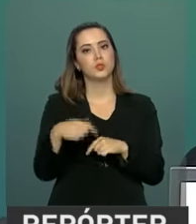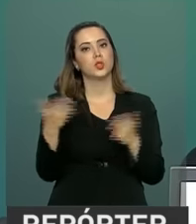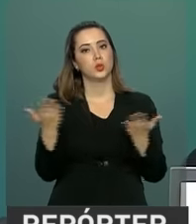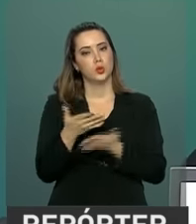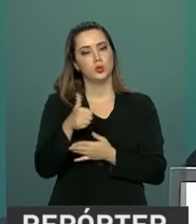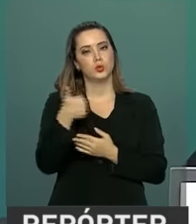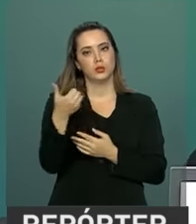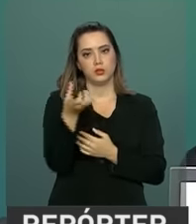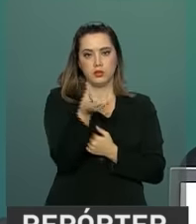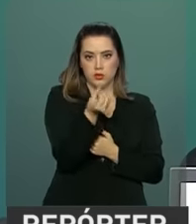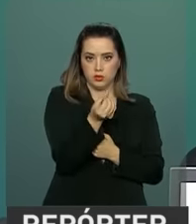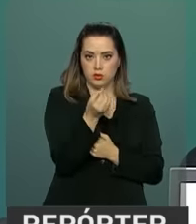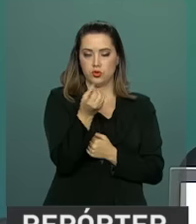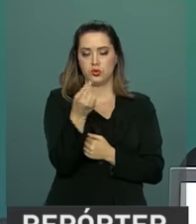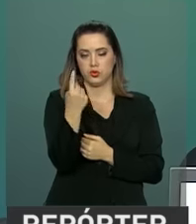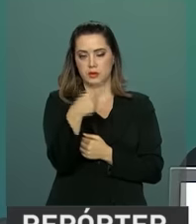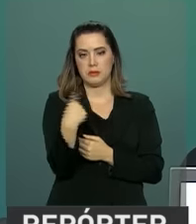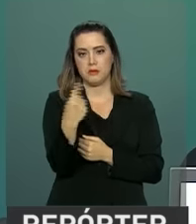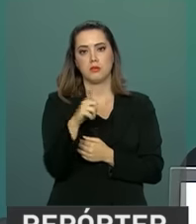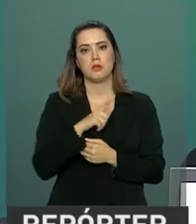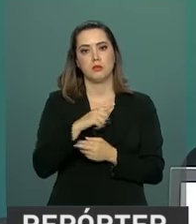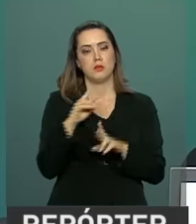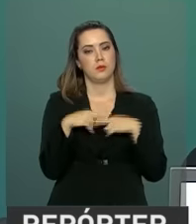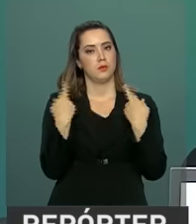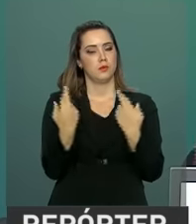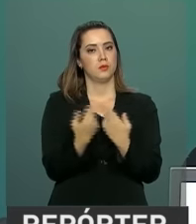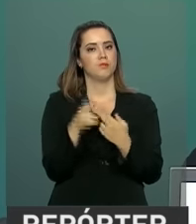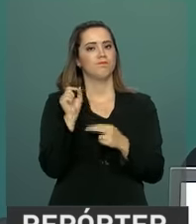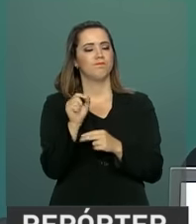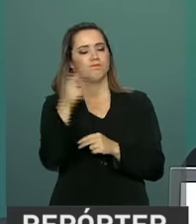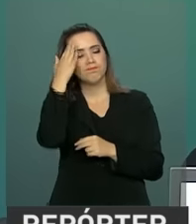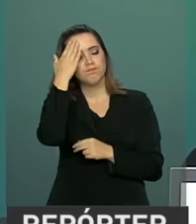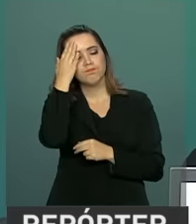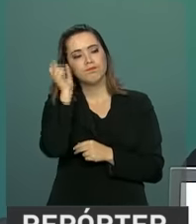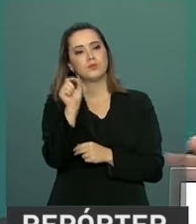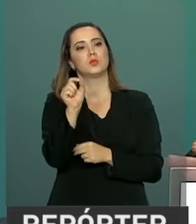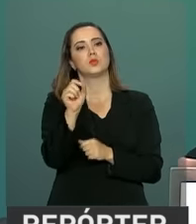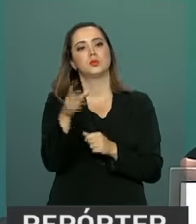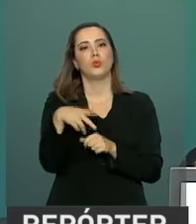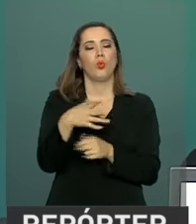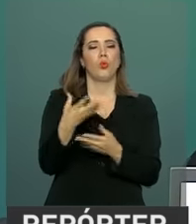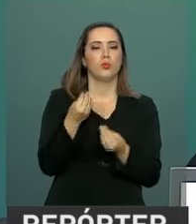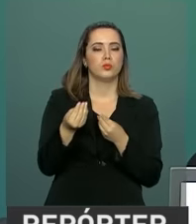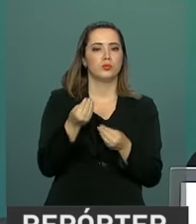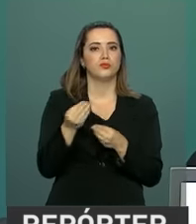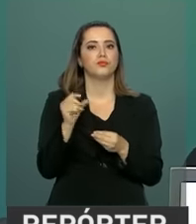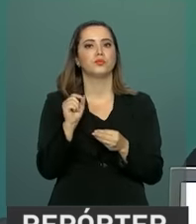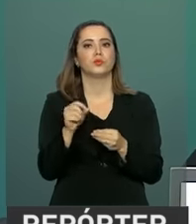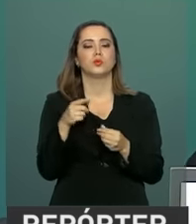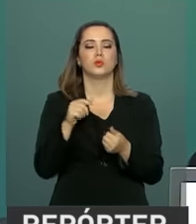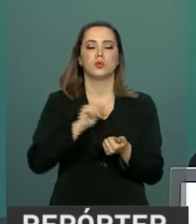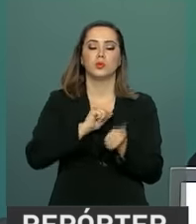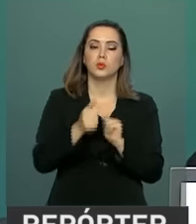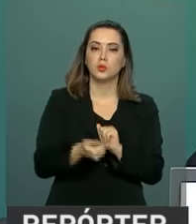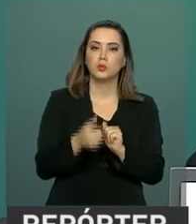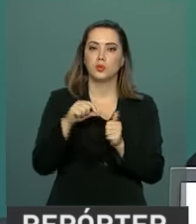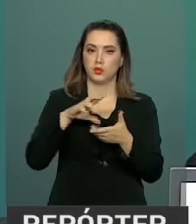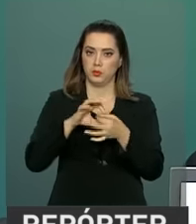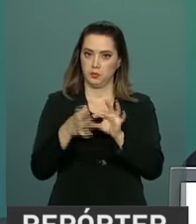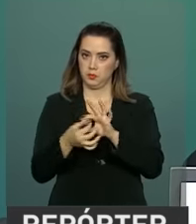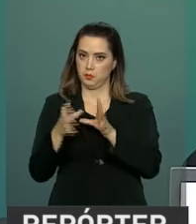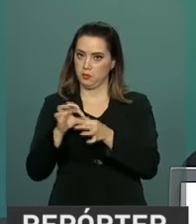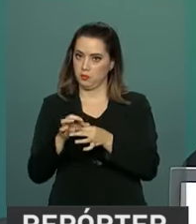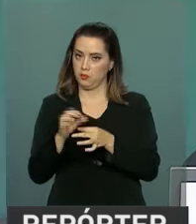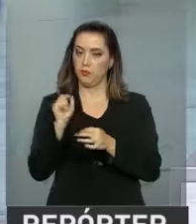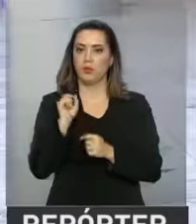Planalto sobre os efeitos desse atentado para a segurança dos Jogos Olímpicos. O ministro-chefe do Gabinete de Segurança